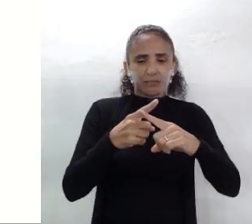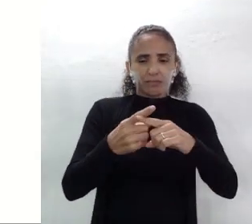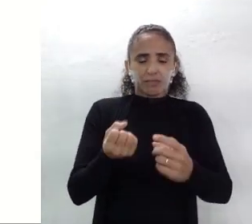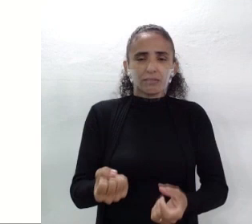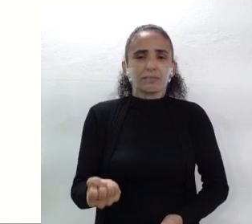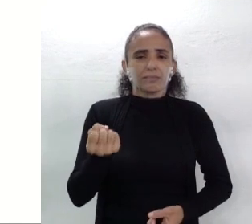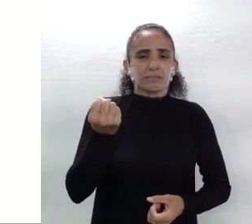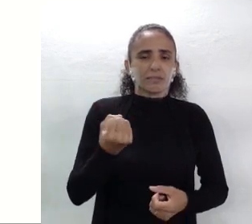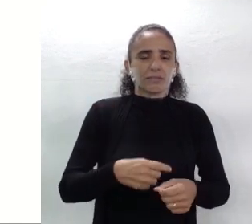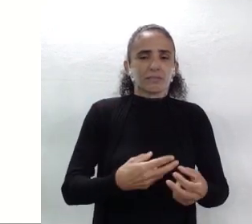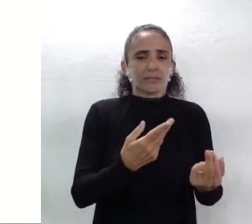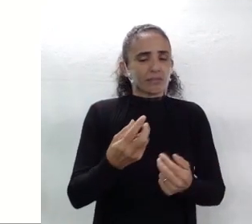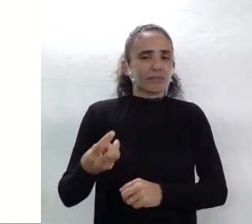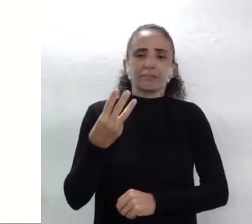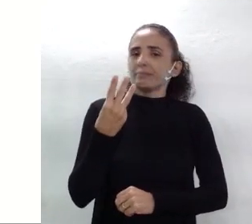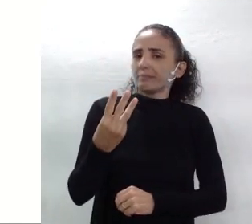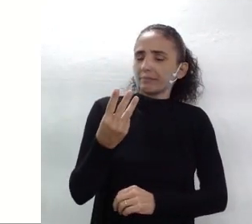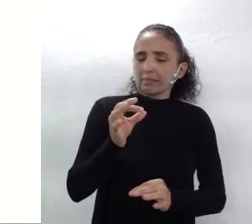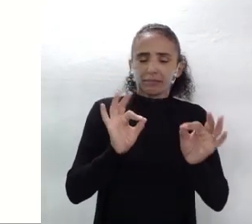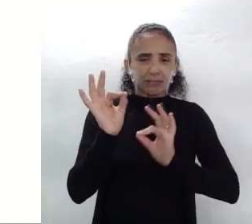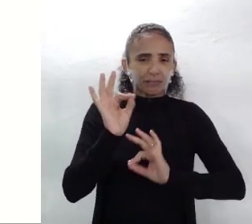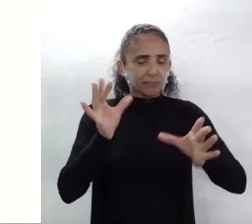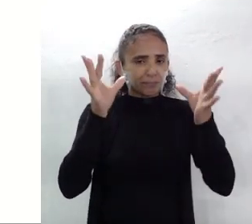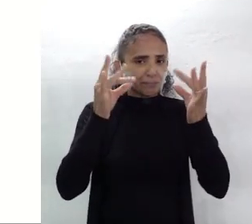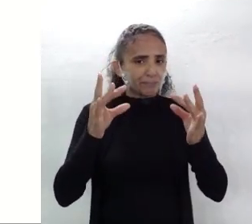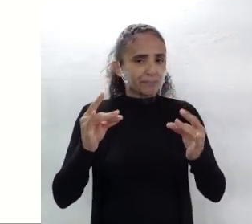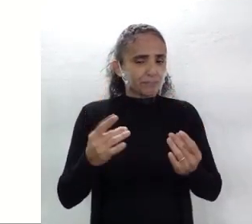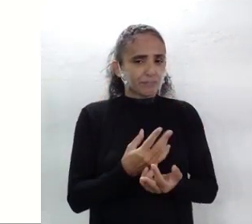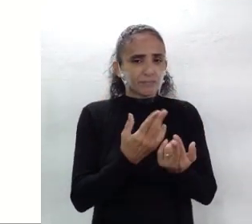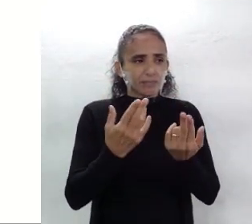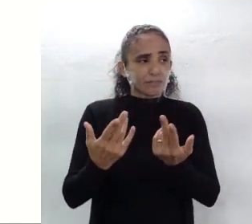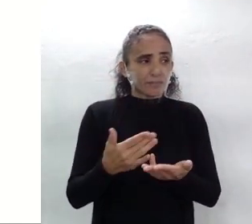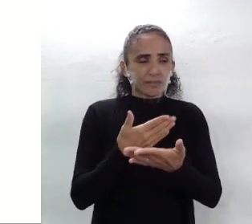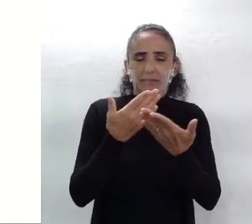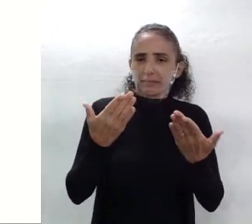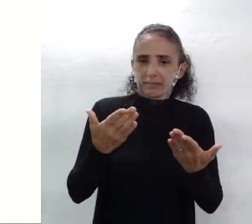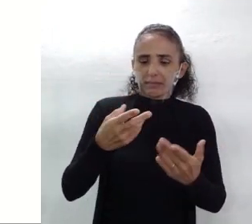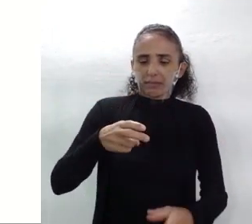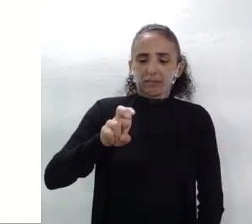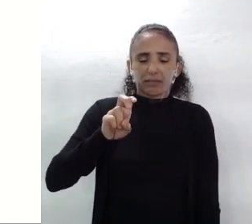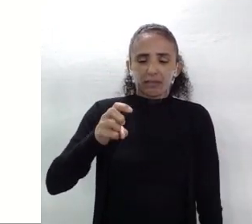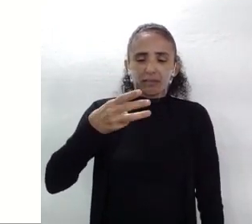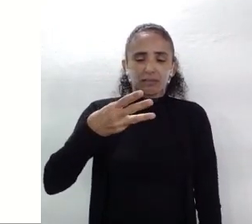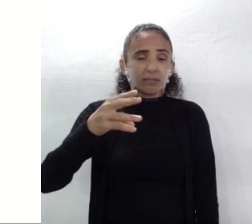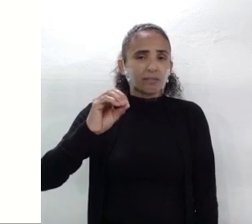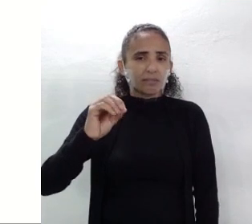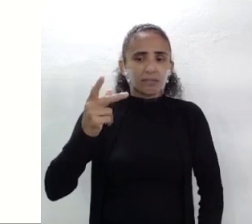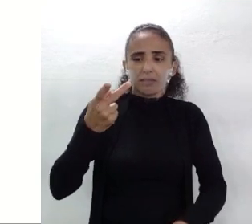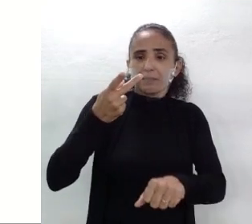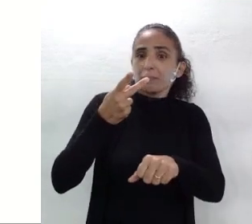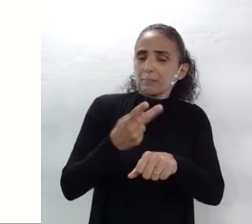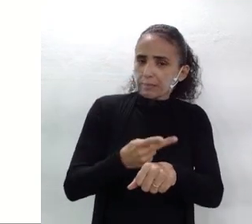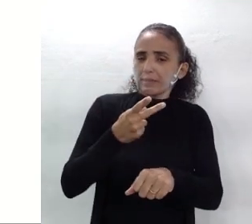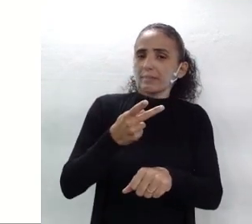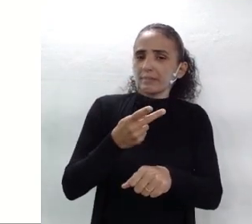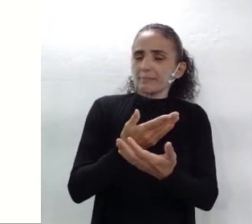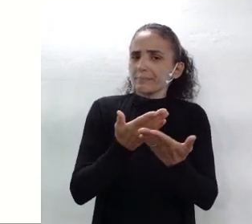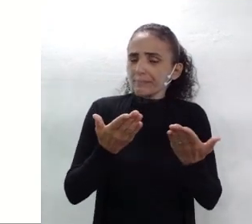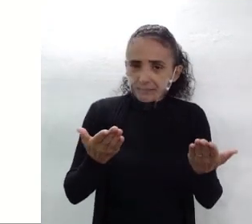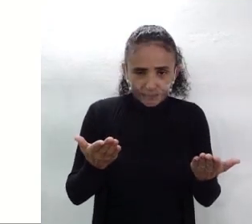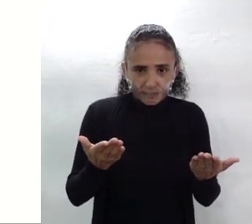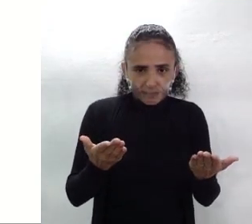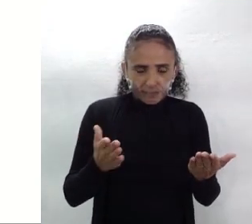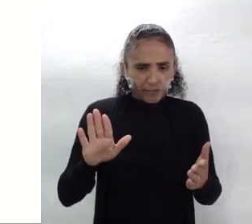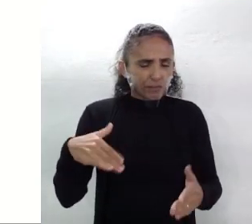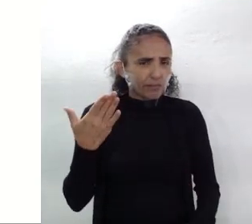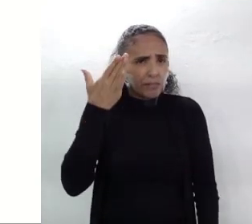dá 3. Então, fica nesse formato. Isso é igual a quanto? 530 moedas. Mas o seguinte, quando